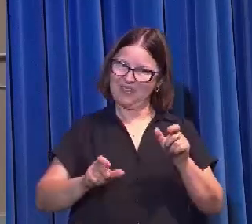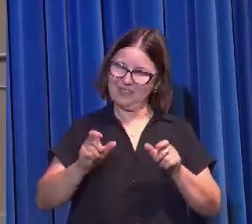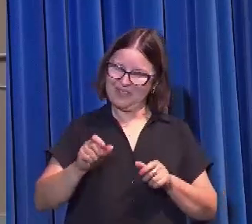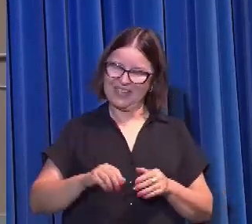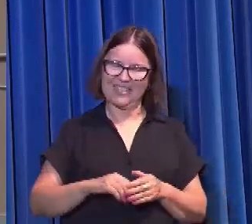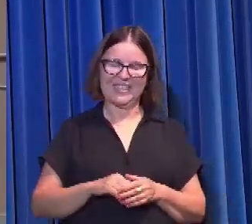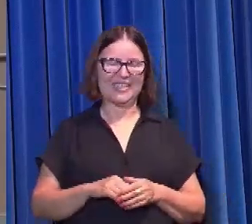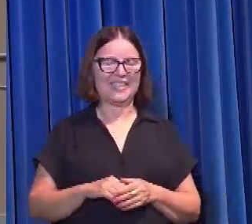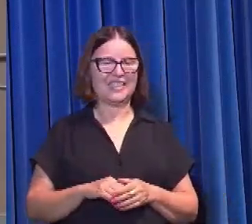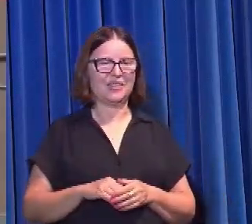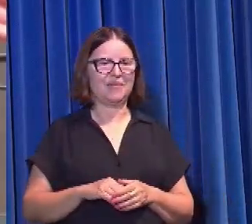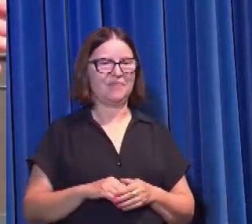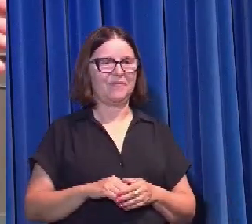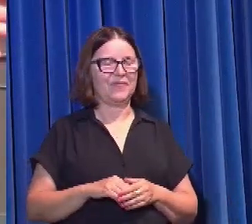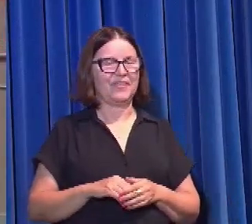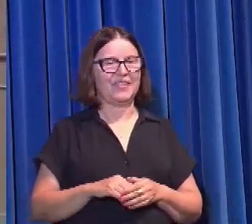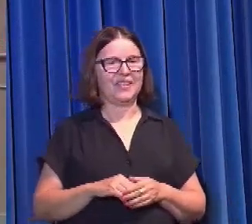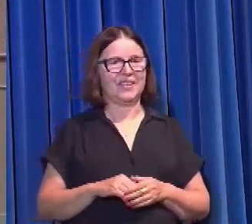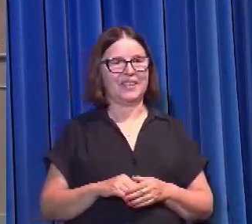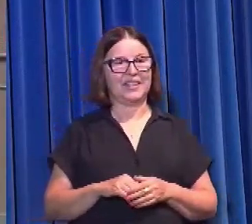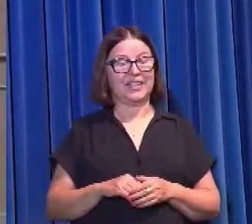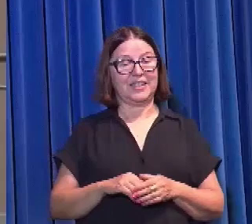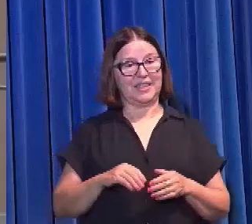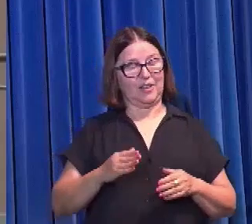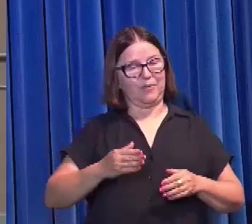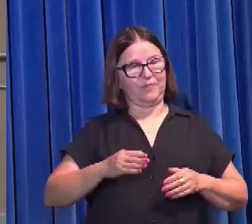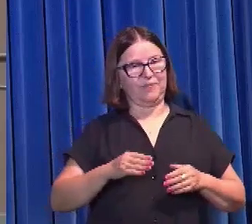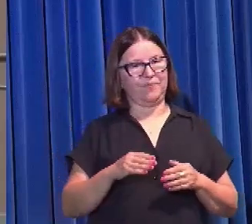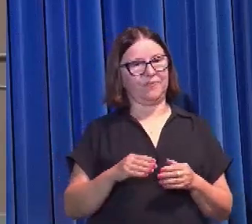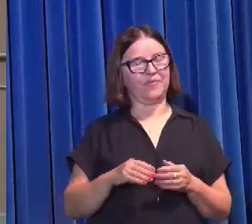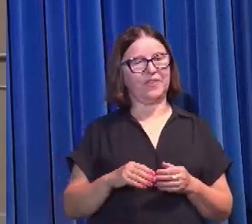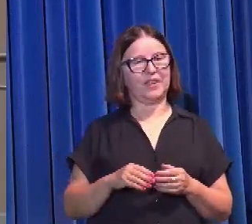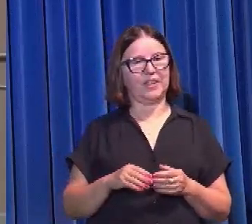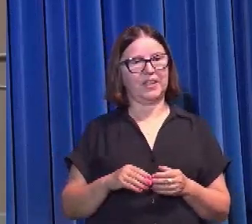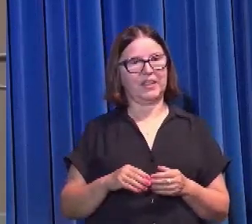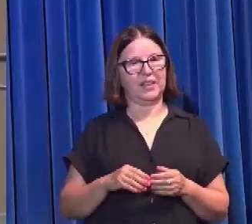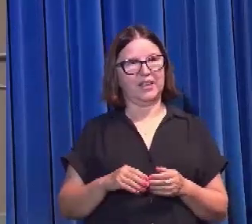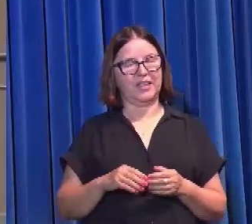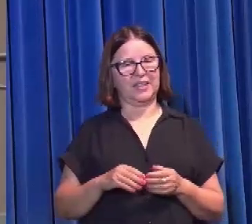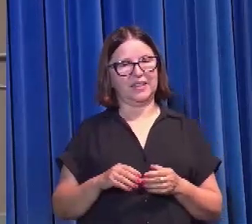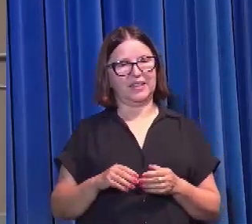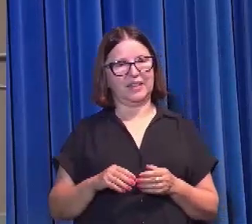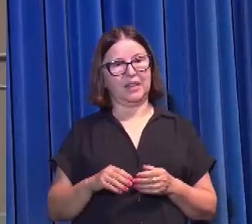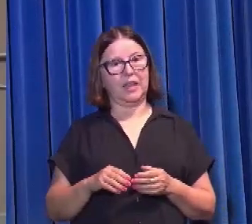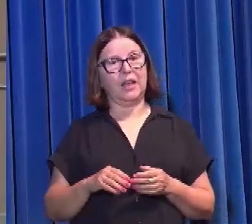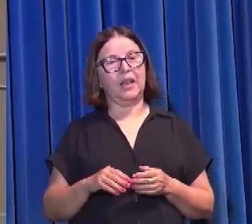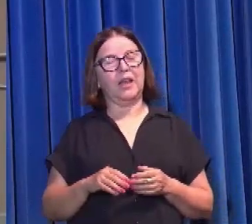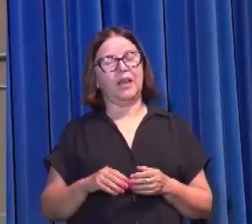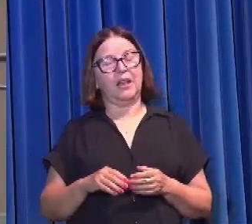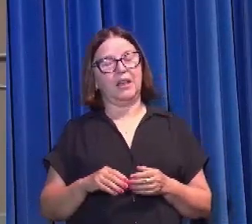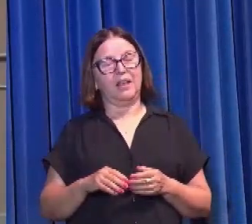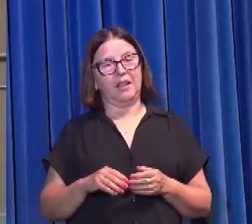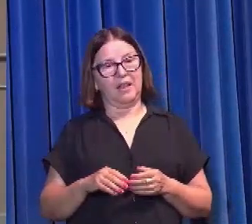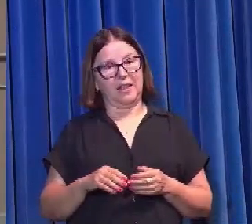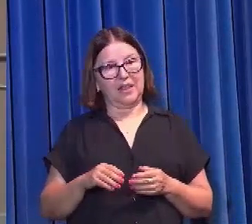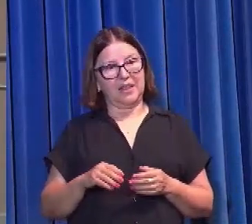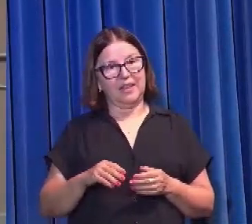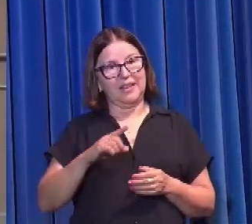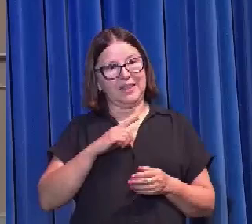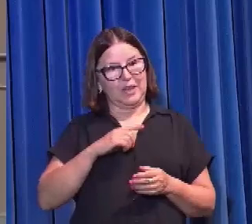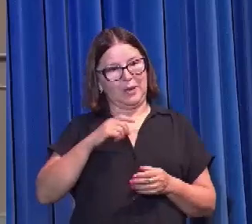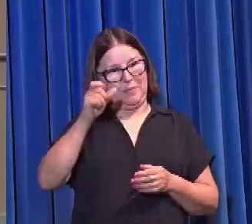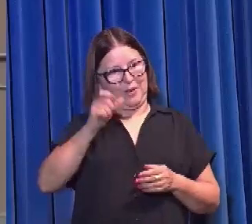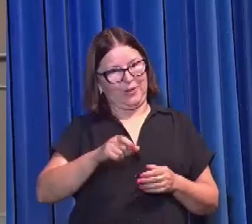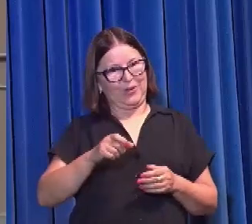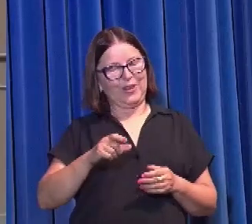Existem dois dons, os dons de palavra e os dons de serviço. Não que uma pessoa não possa ter os dois também, mas existem essas duas categorias de